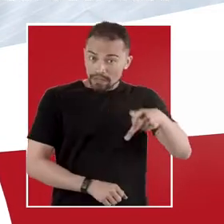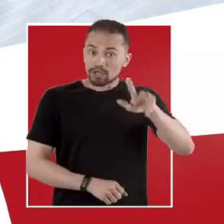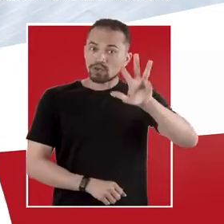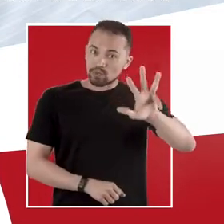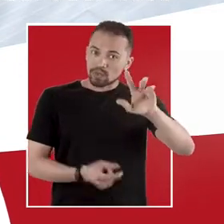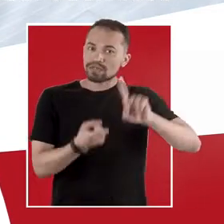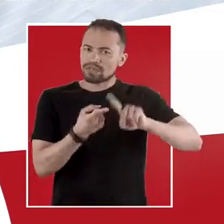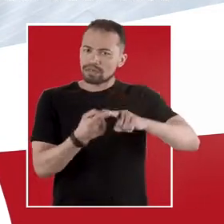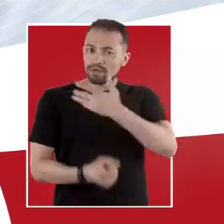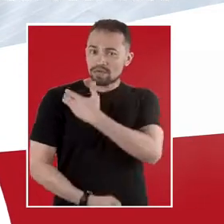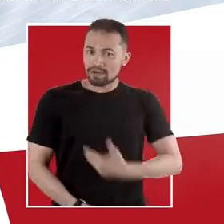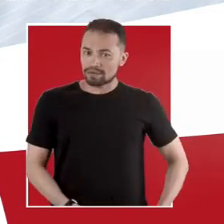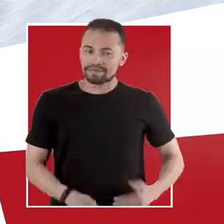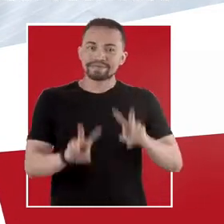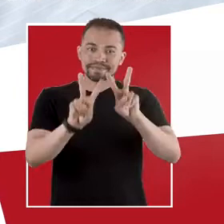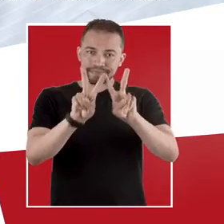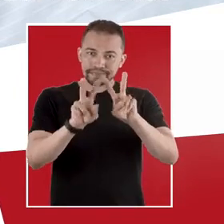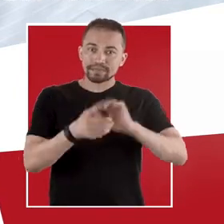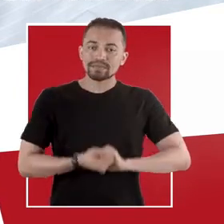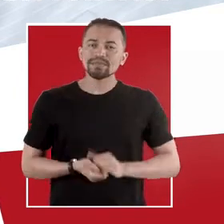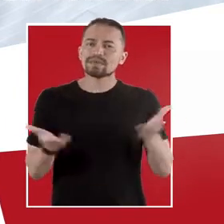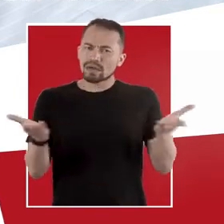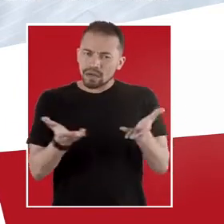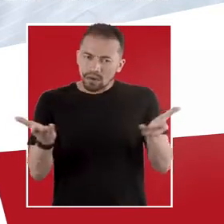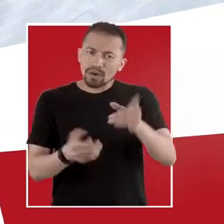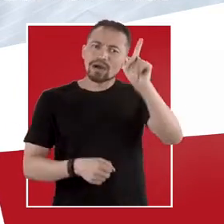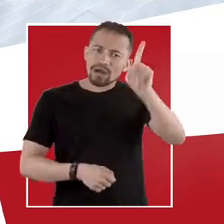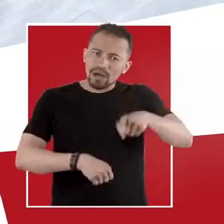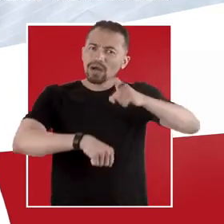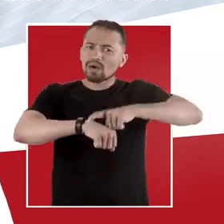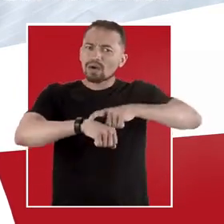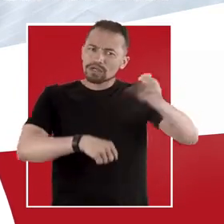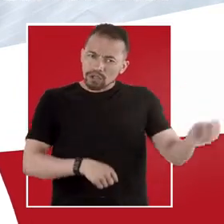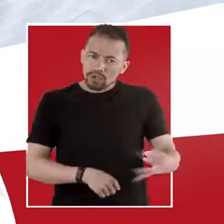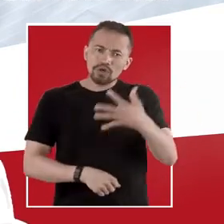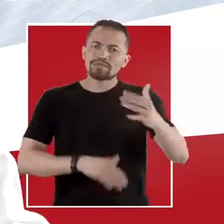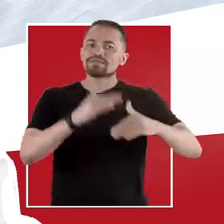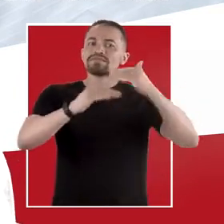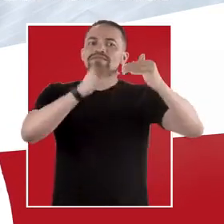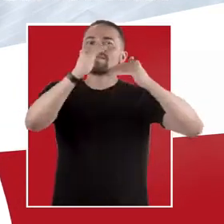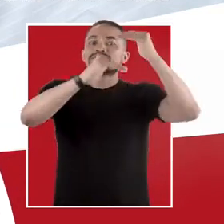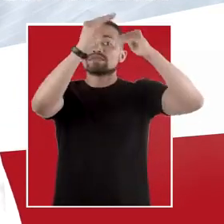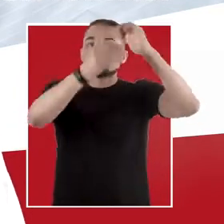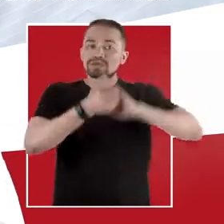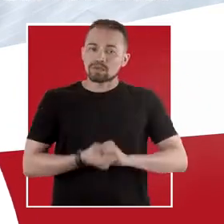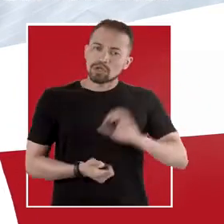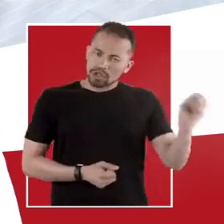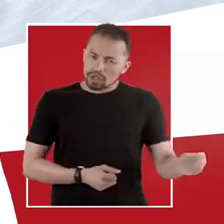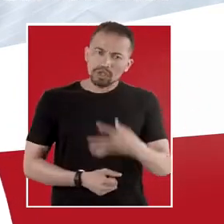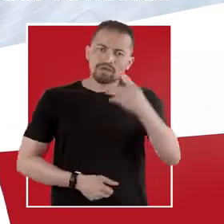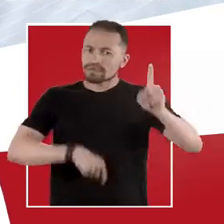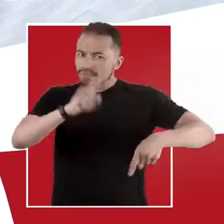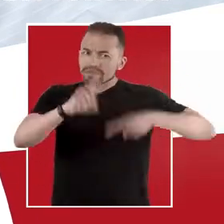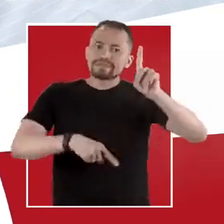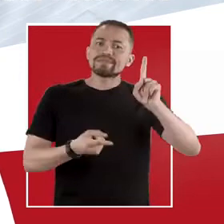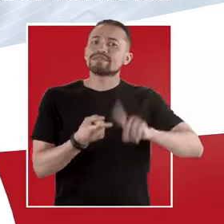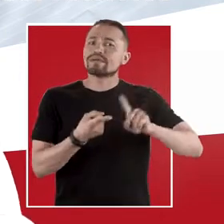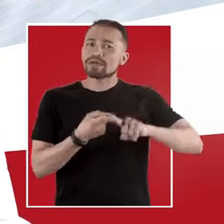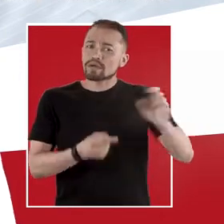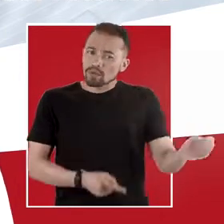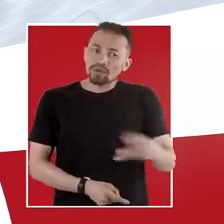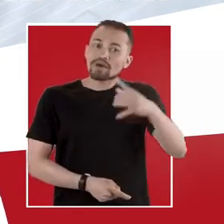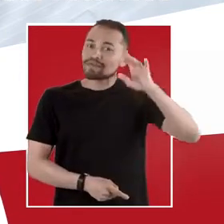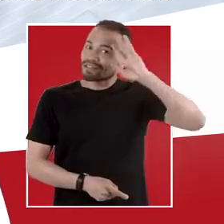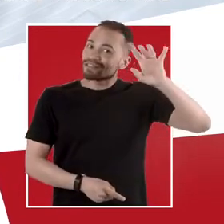entre o presidente Lula e o governador Wellington Dias. Agora é hora de novos avanços, novas conquistas,